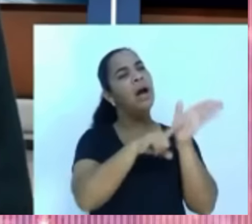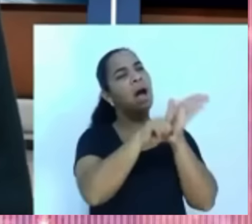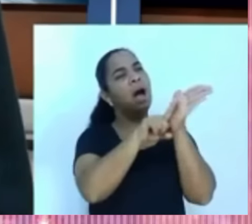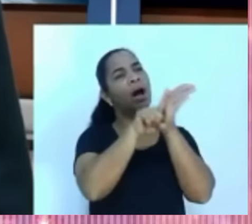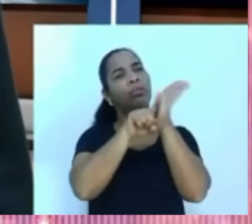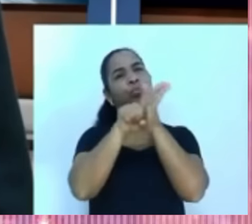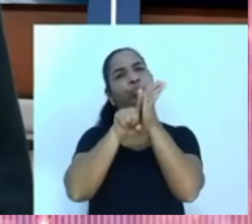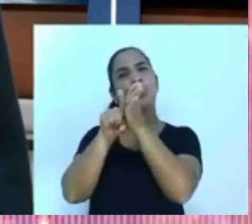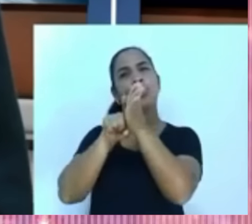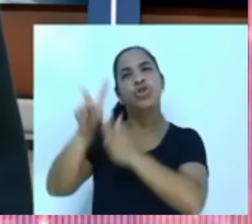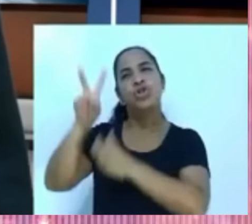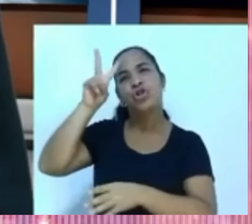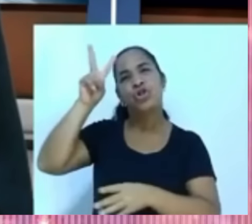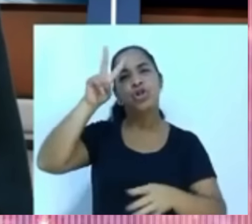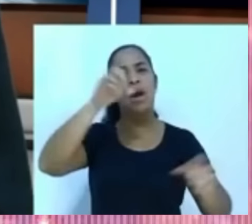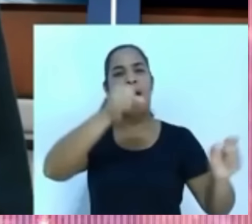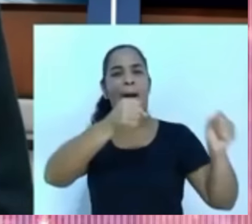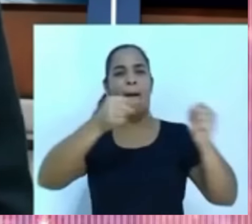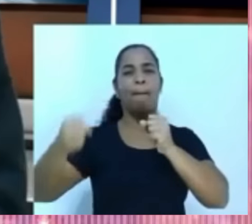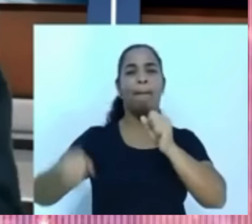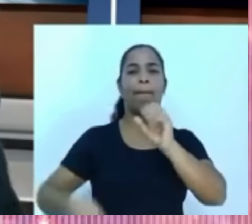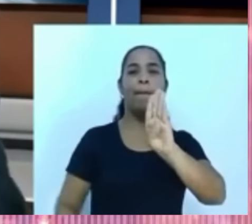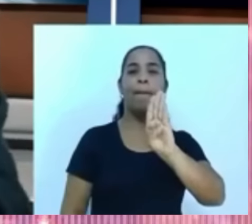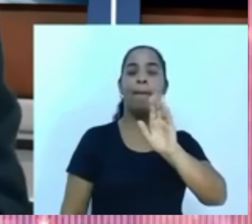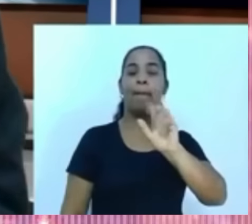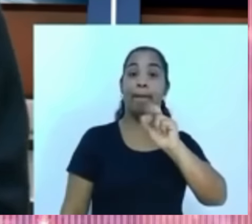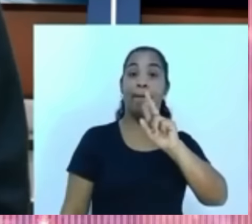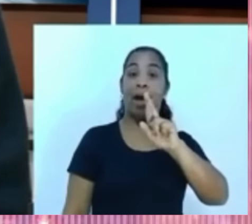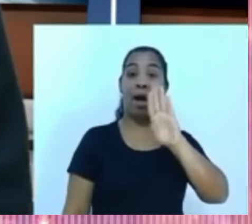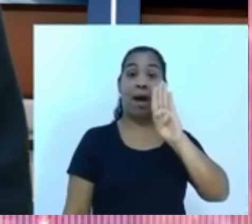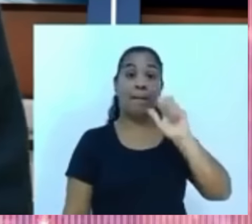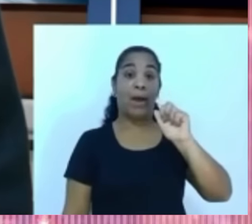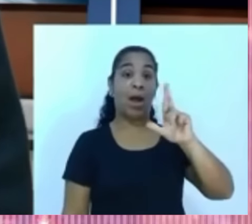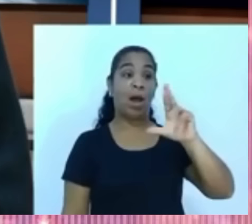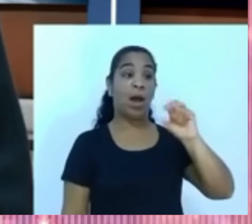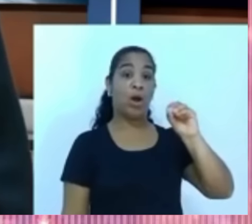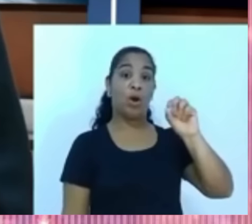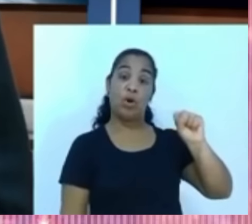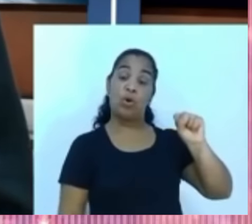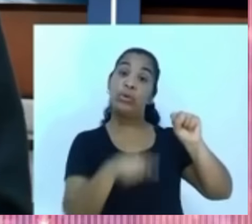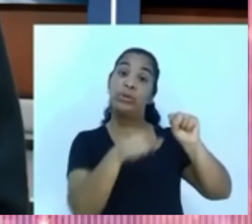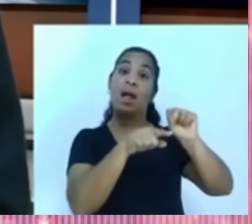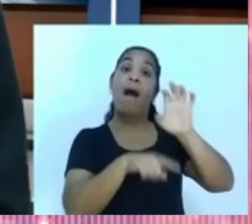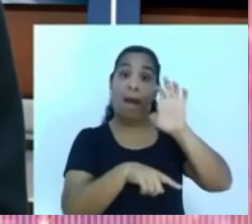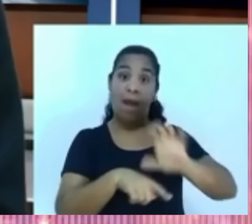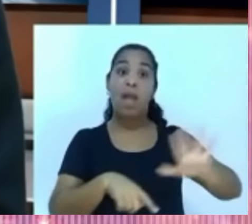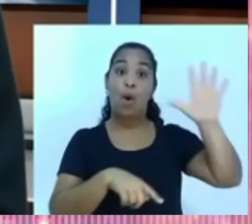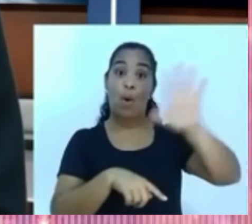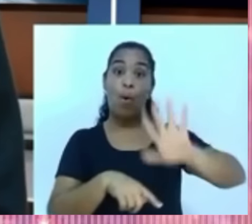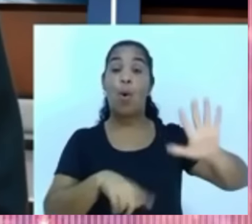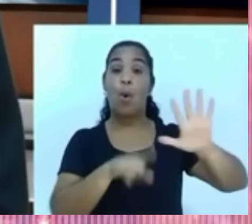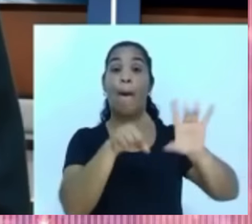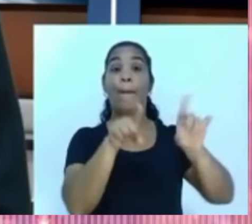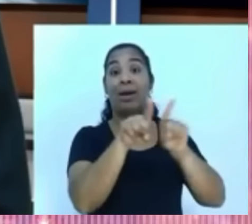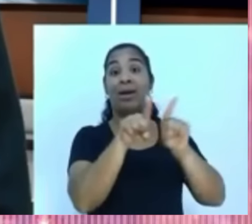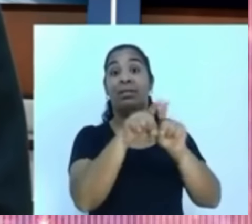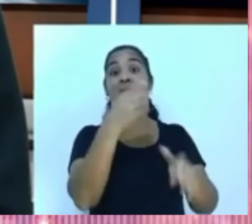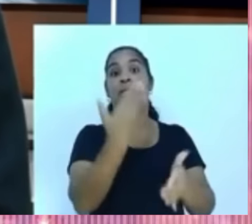entre os bárbaros que atemorizar a Europa e que foram vítimas de circunstâncias